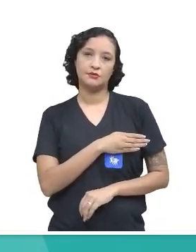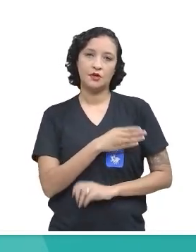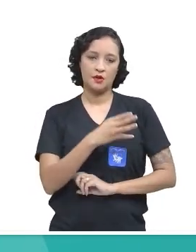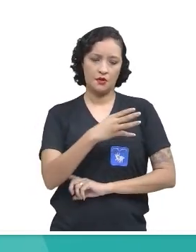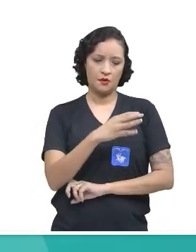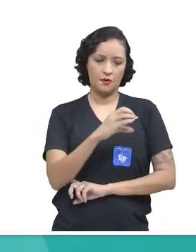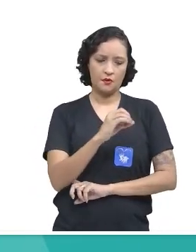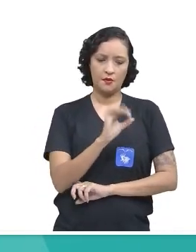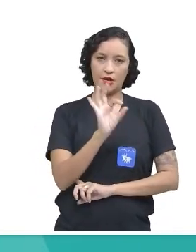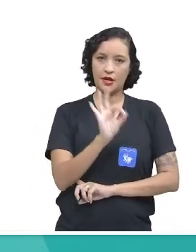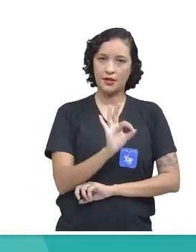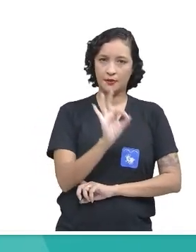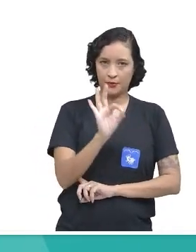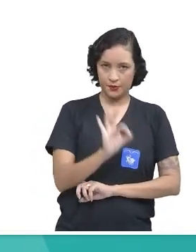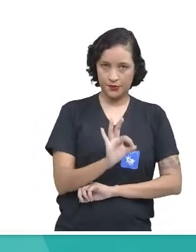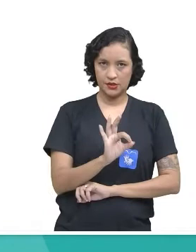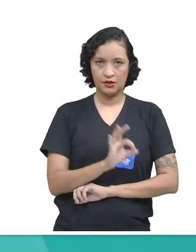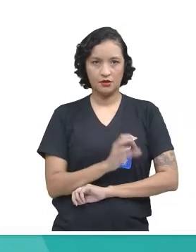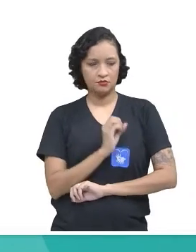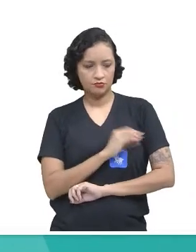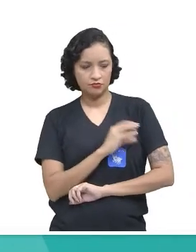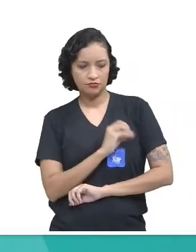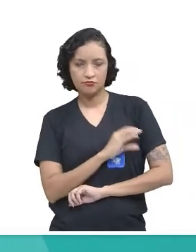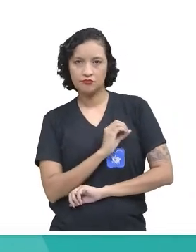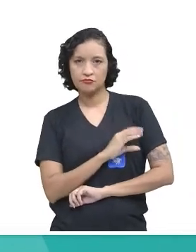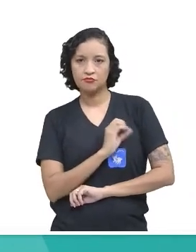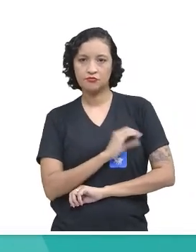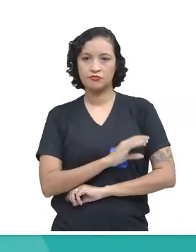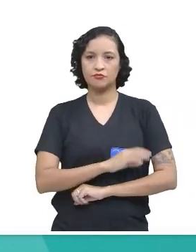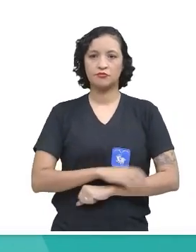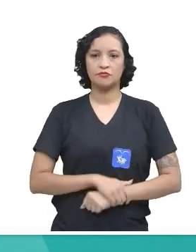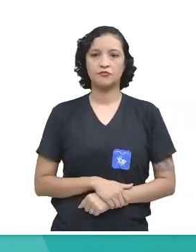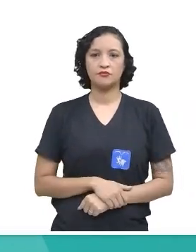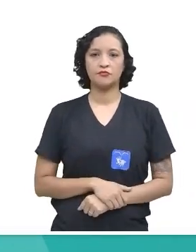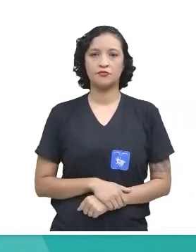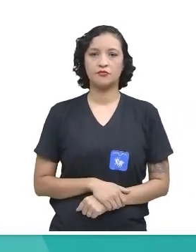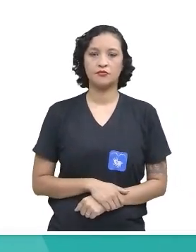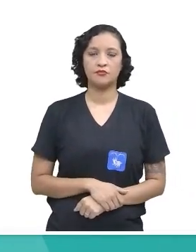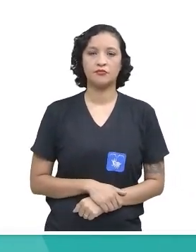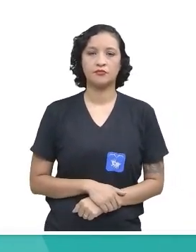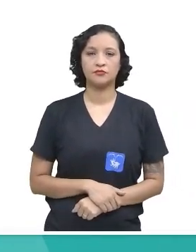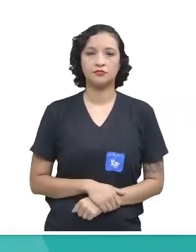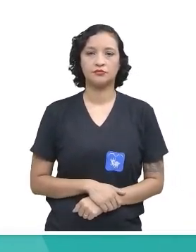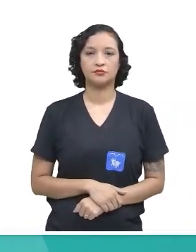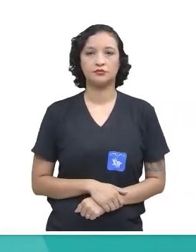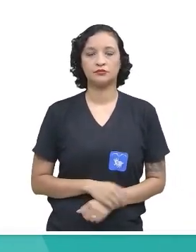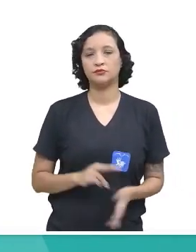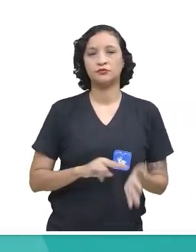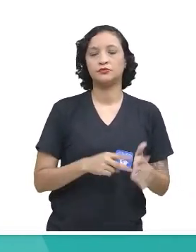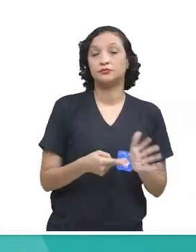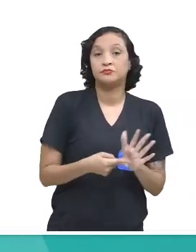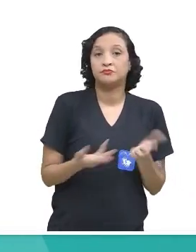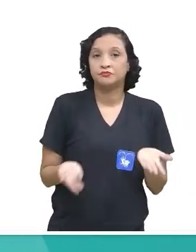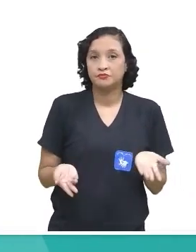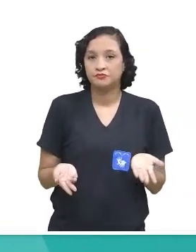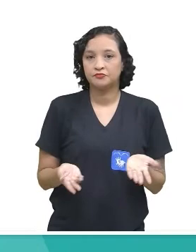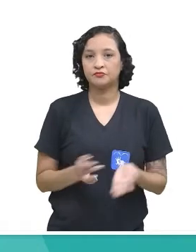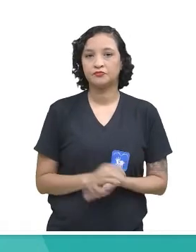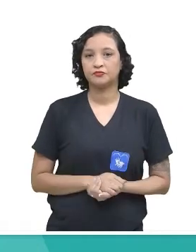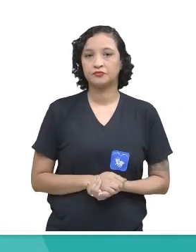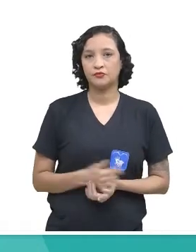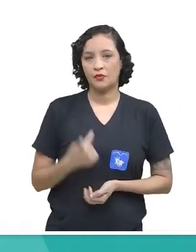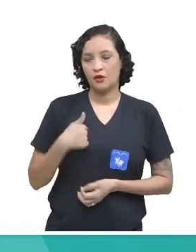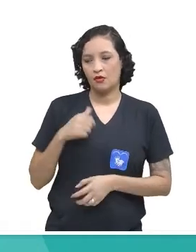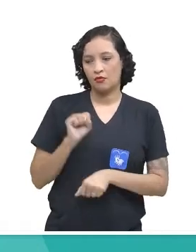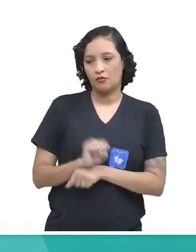40% da sua frequência cardíaca, né, da frequência cardíaca de repouso, ou seja, eu estou em